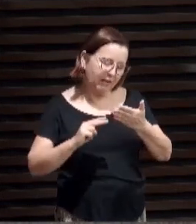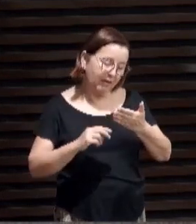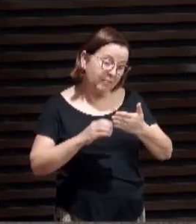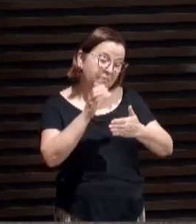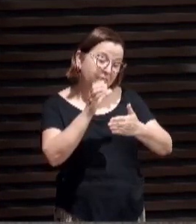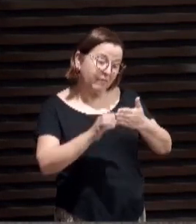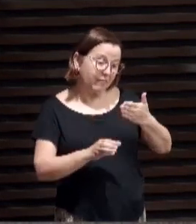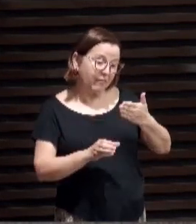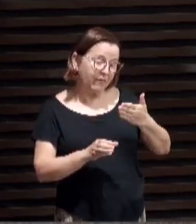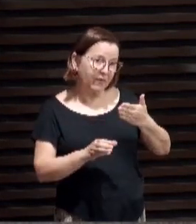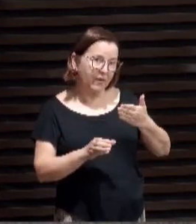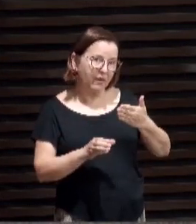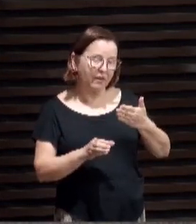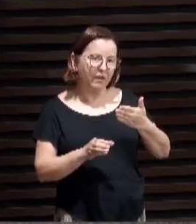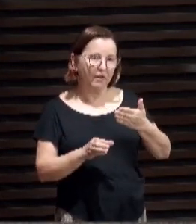quando eu...